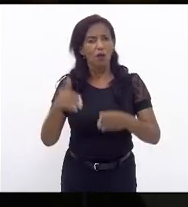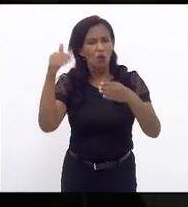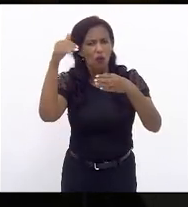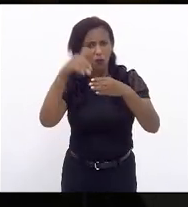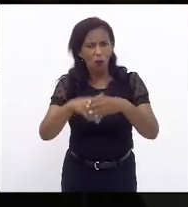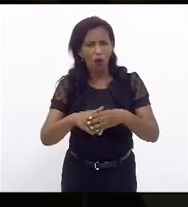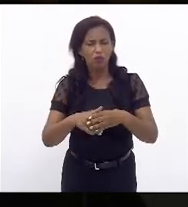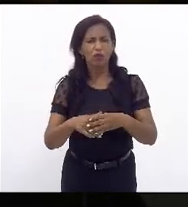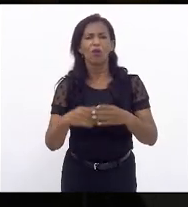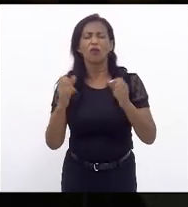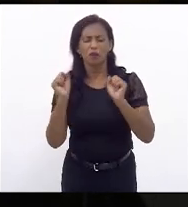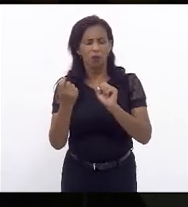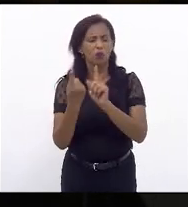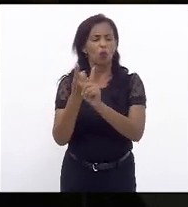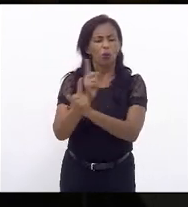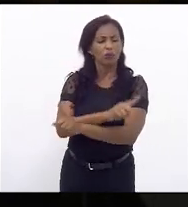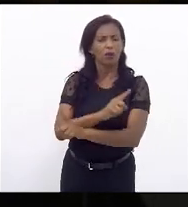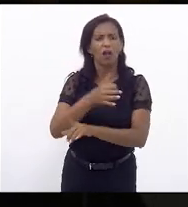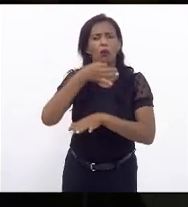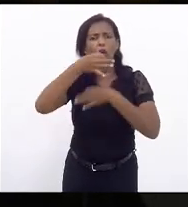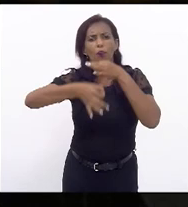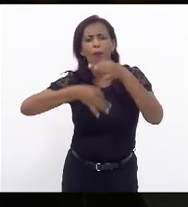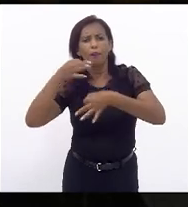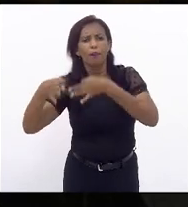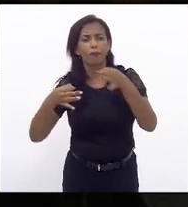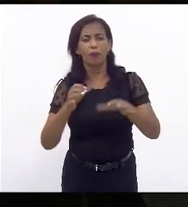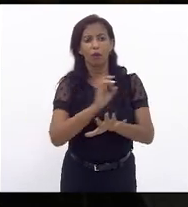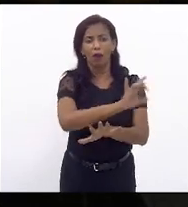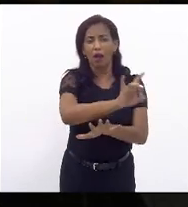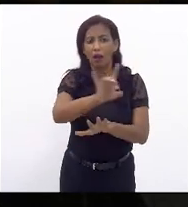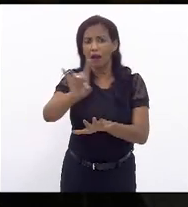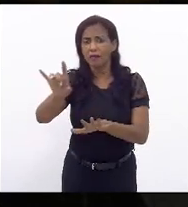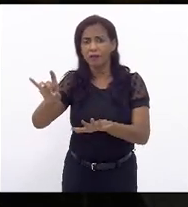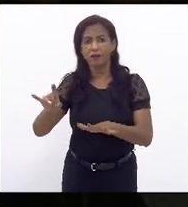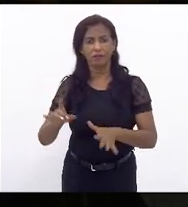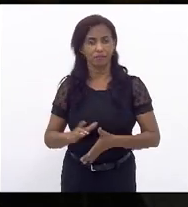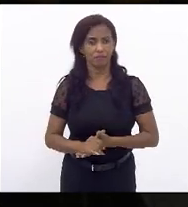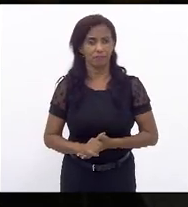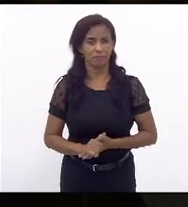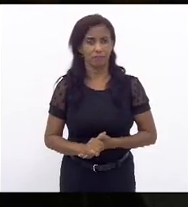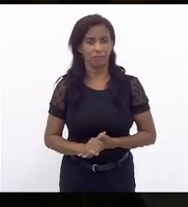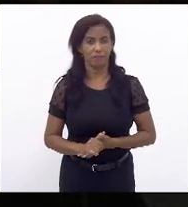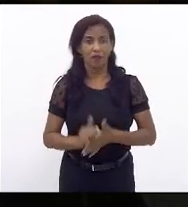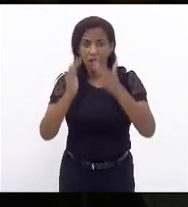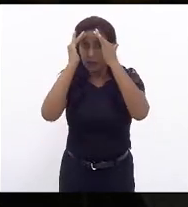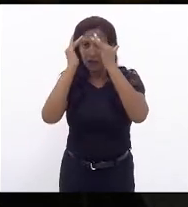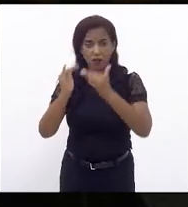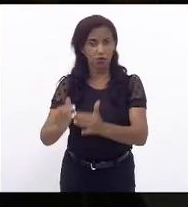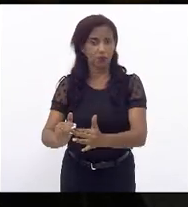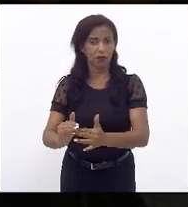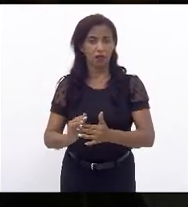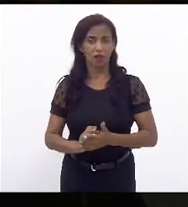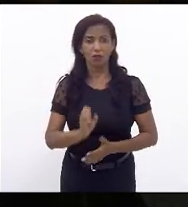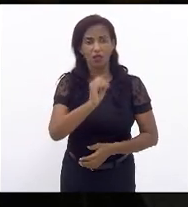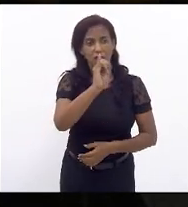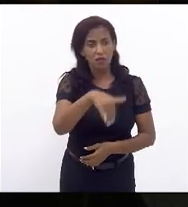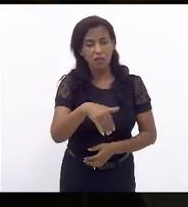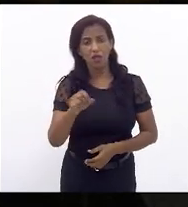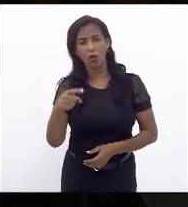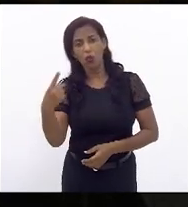contestar, discordar, divergir, mas o voto de cada parlamentar é para ser respeitado, sim ou